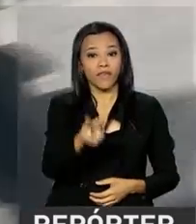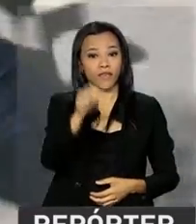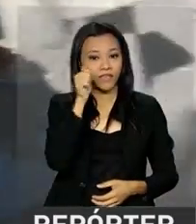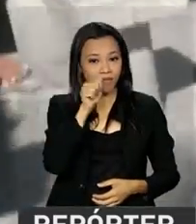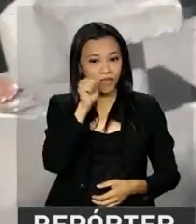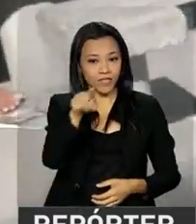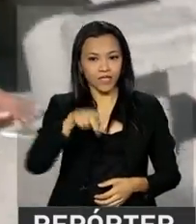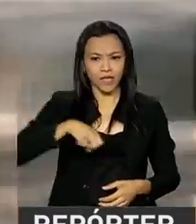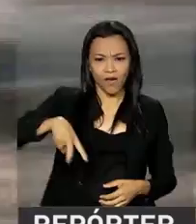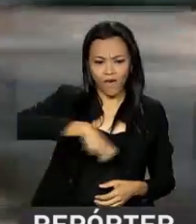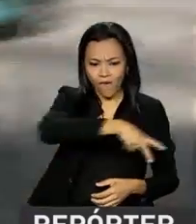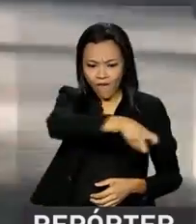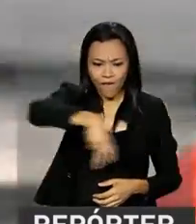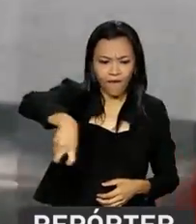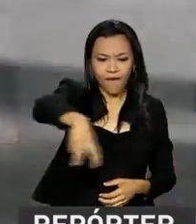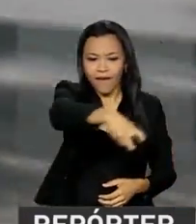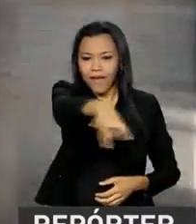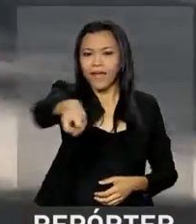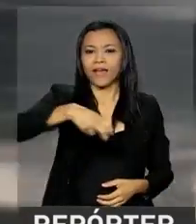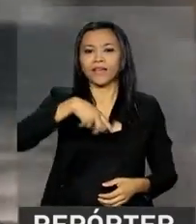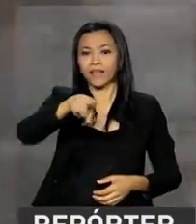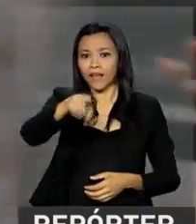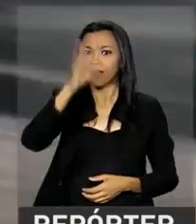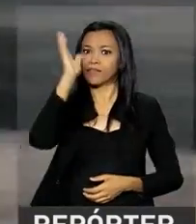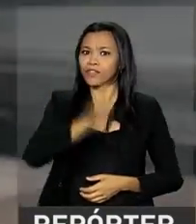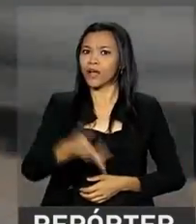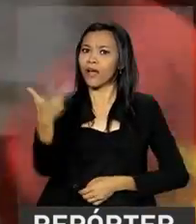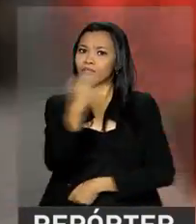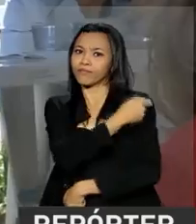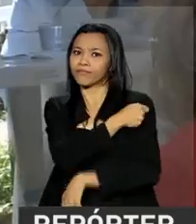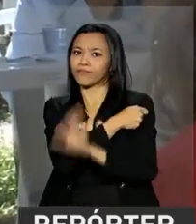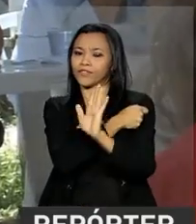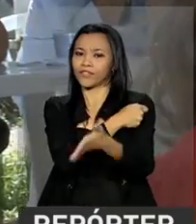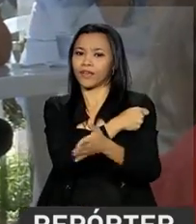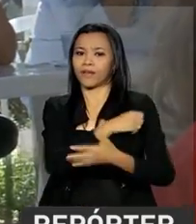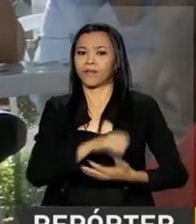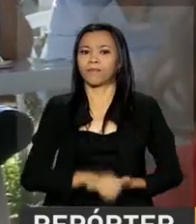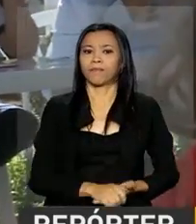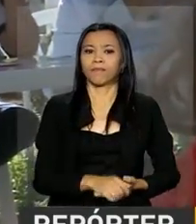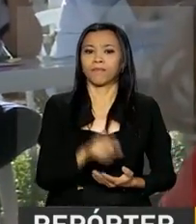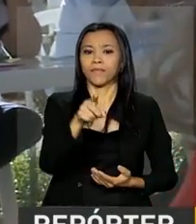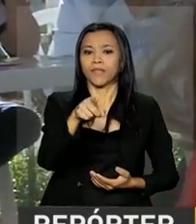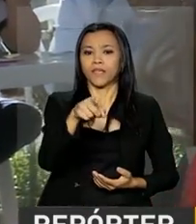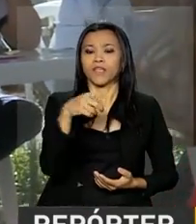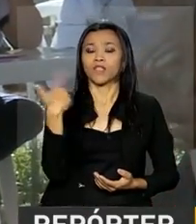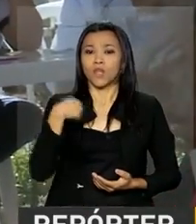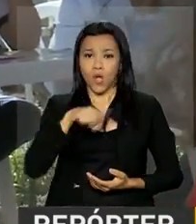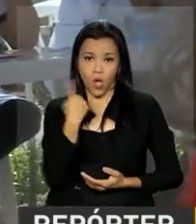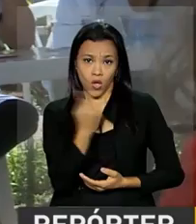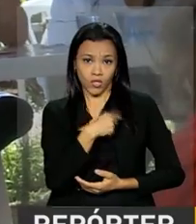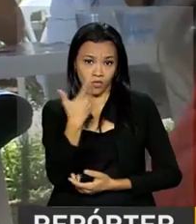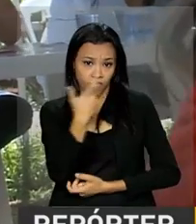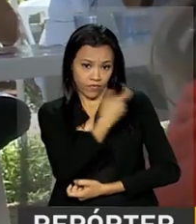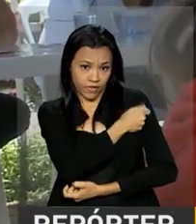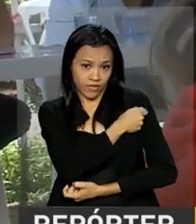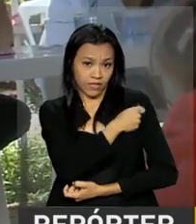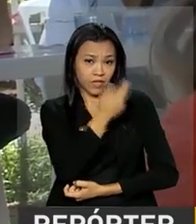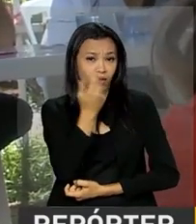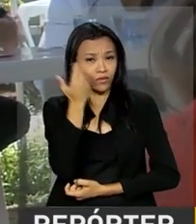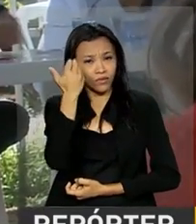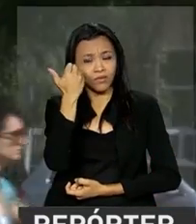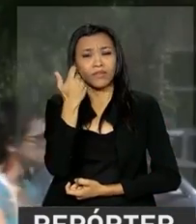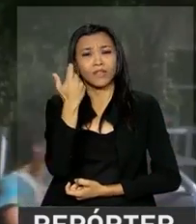animada correndo pela praça nem desconfia que ela acabou de ser vacinada a gente toma vacina quando quando tá